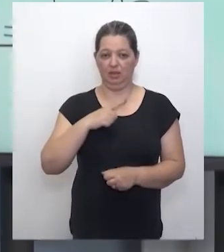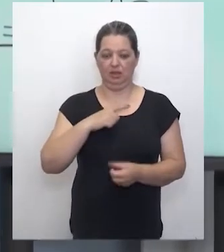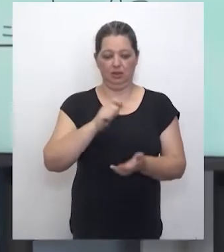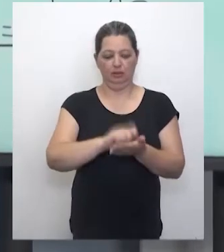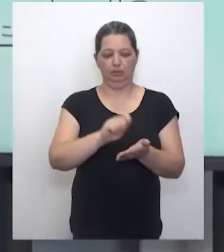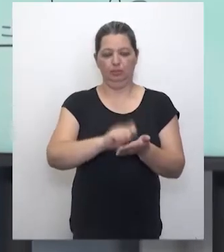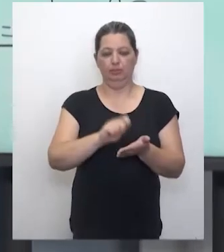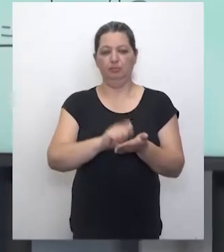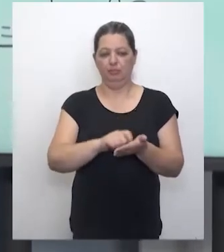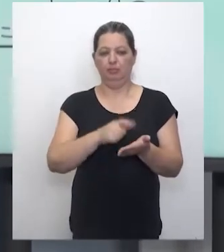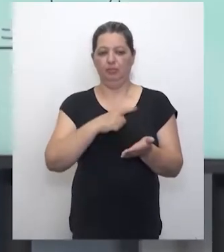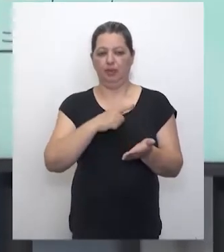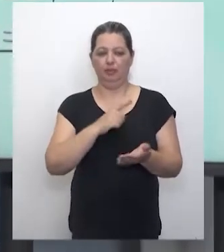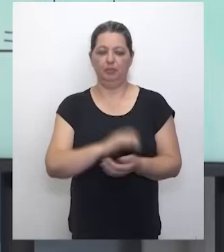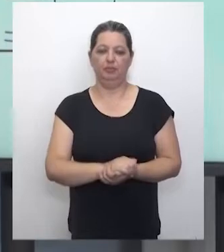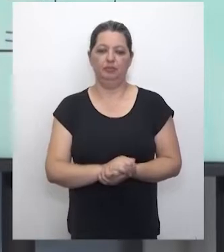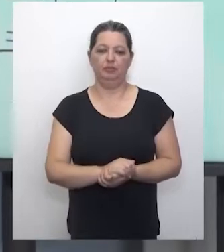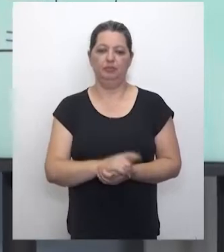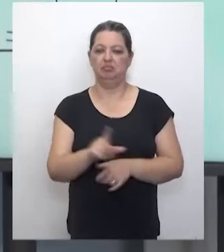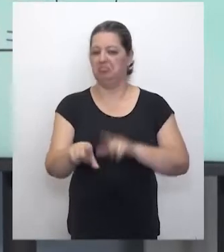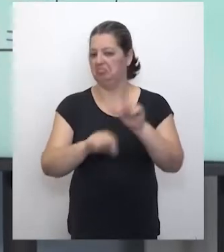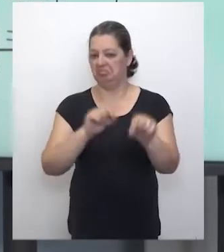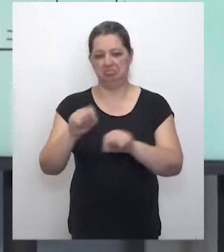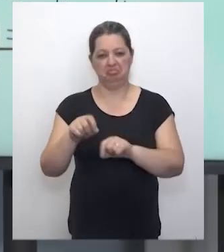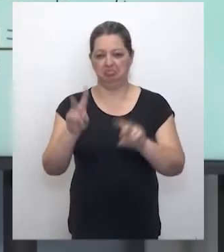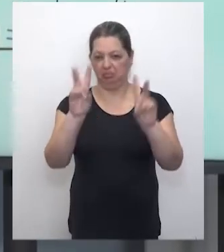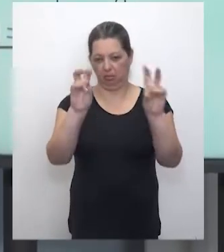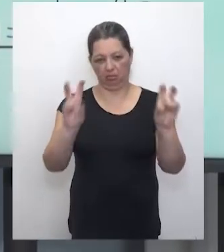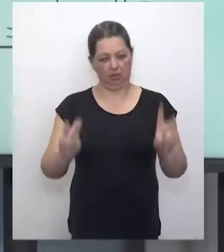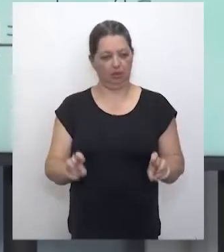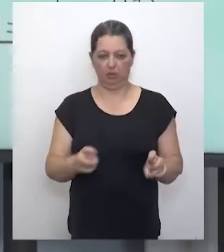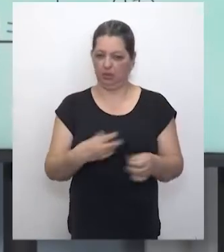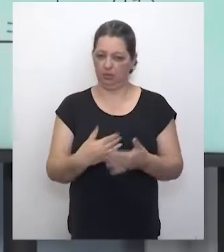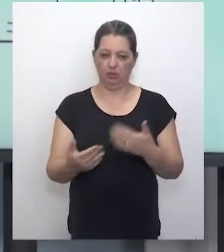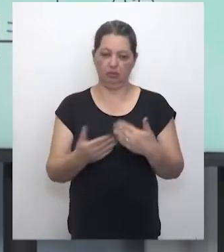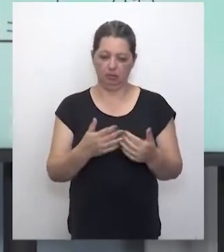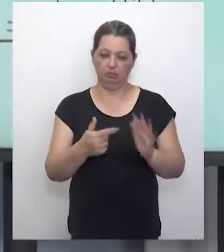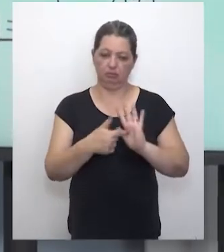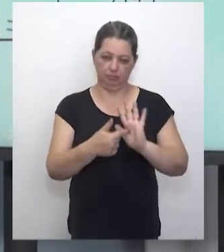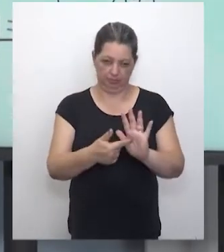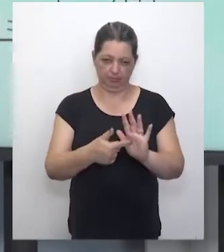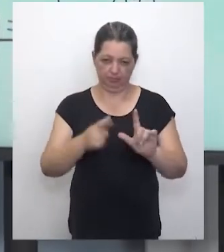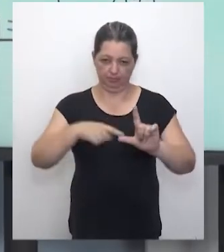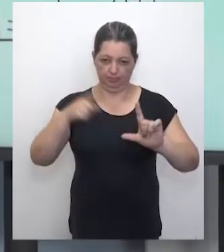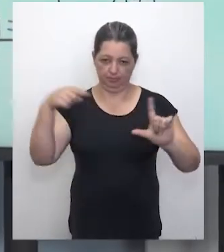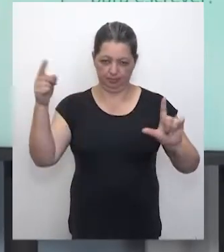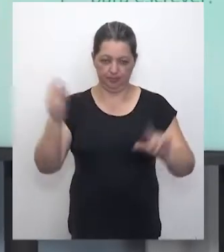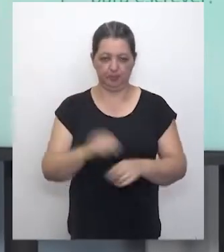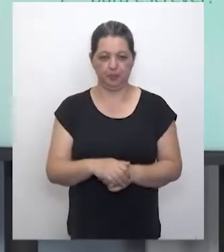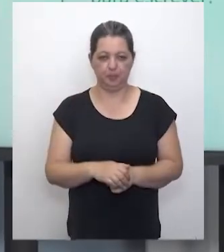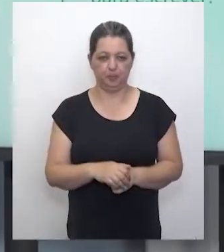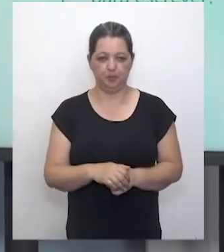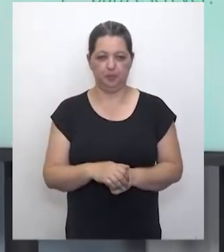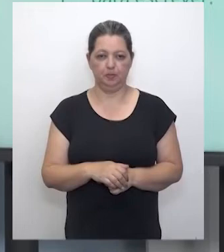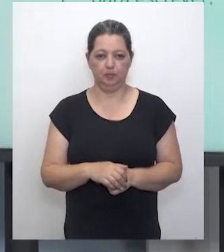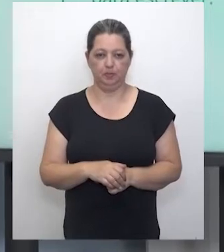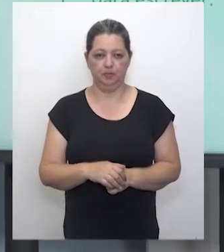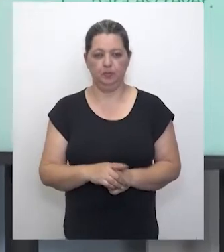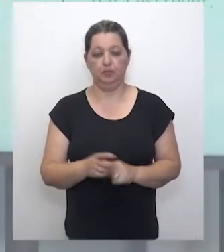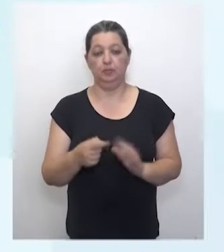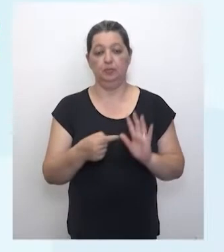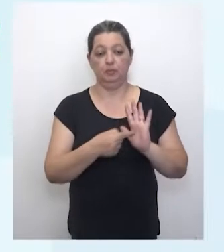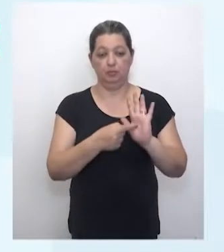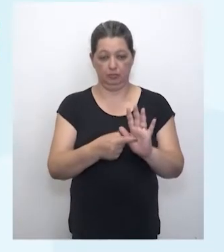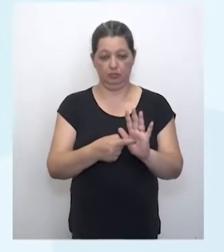páginas para ela escrever, para escolher qualquer um dos temas que aqui está ilustrado nesse gráfico. Então, aqui apresento para